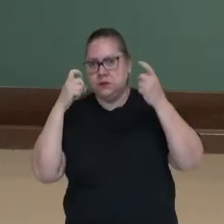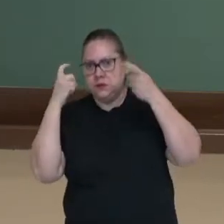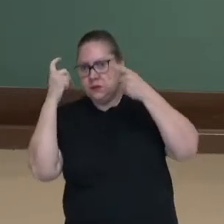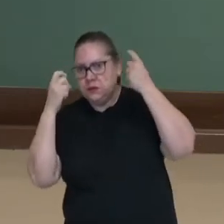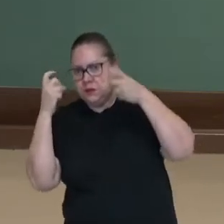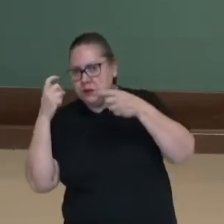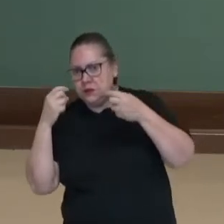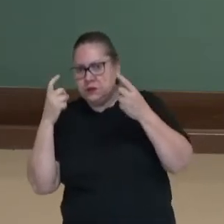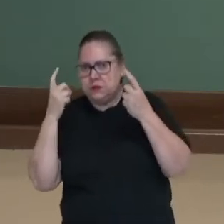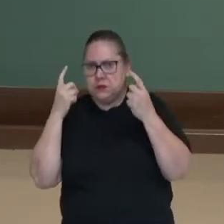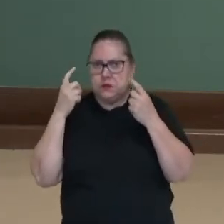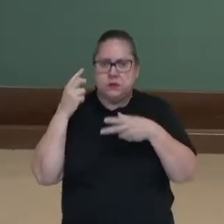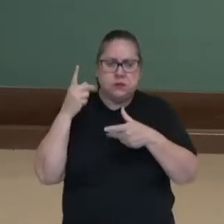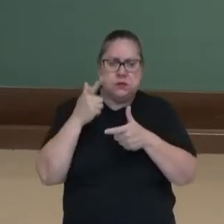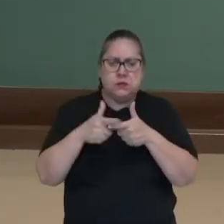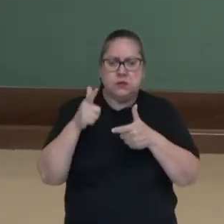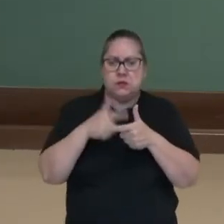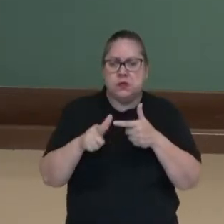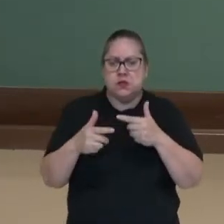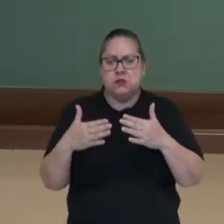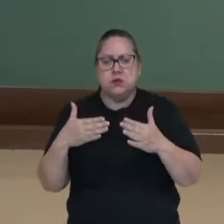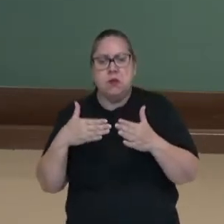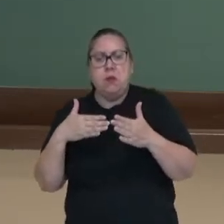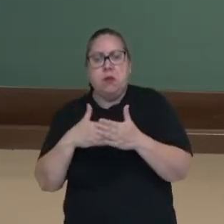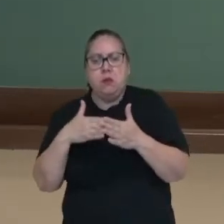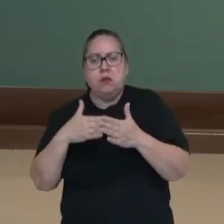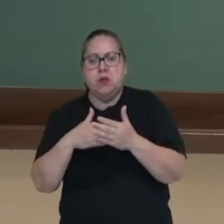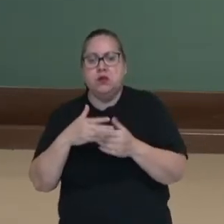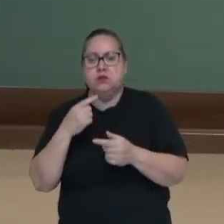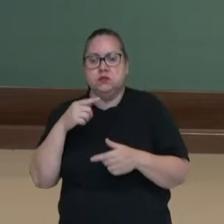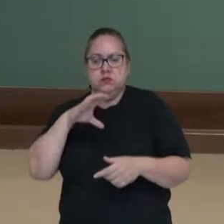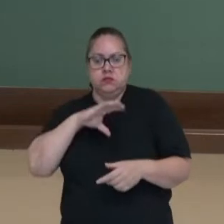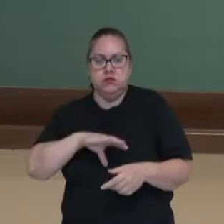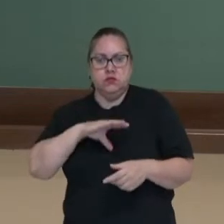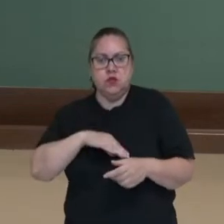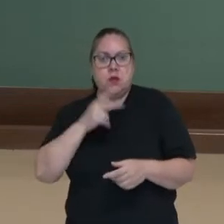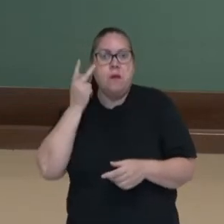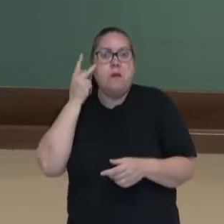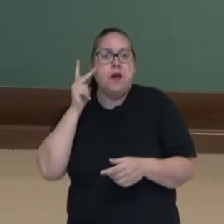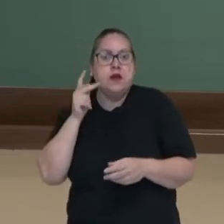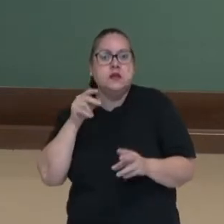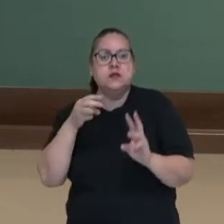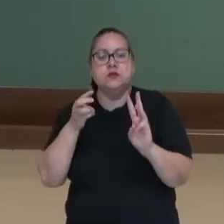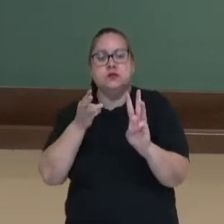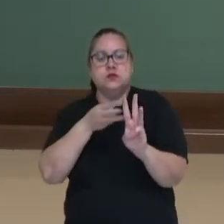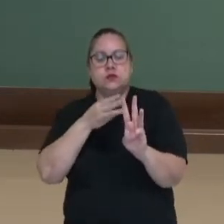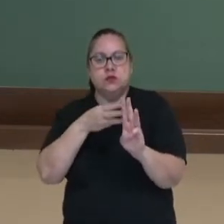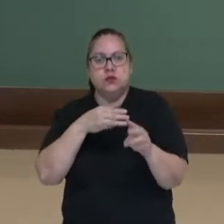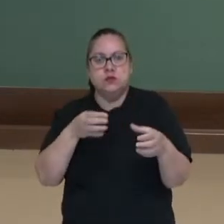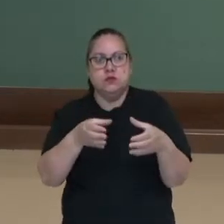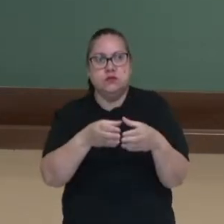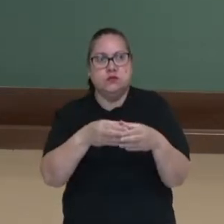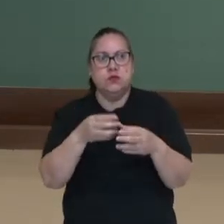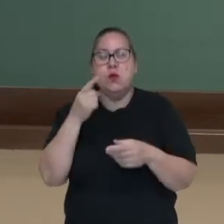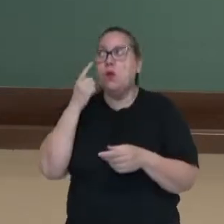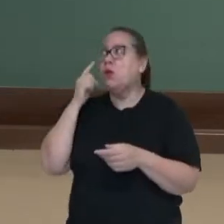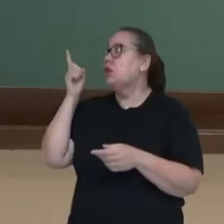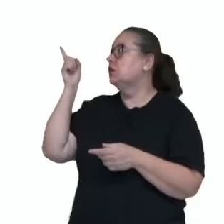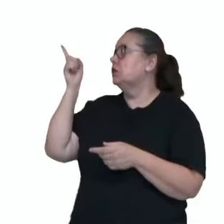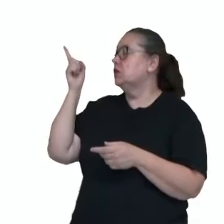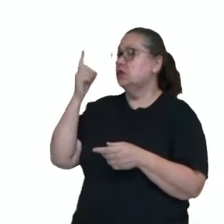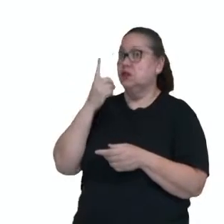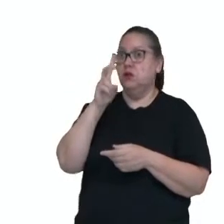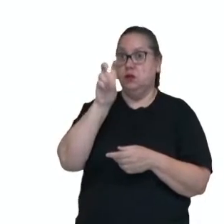população. Quais foram os impactos da chegada dos portugueses para os povos indígenas? Observe esse mapa de 1500.